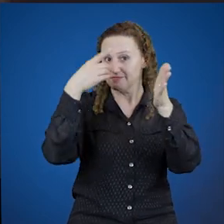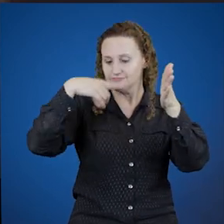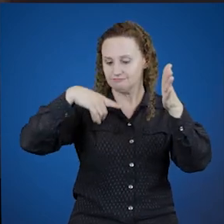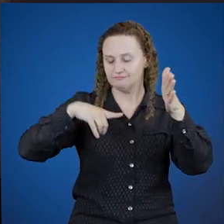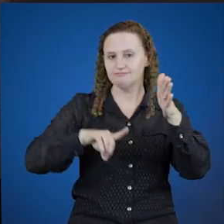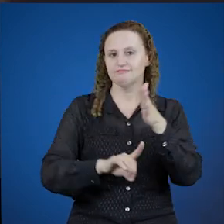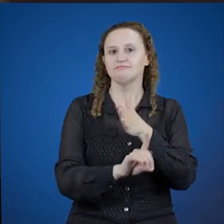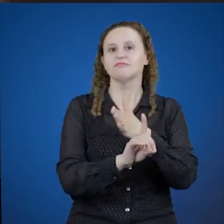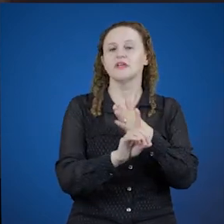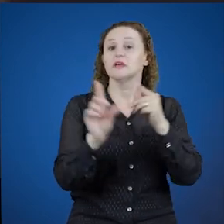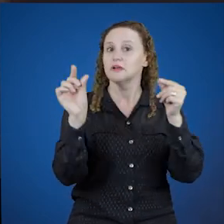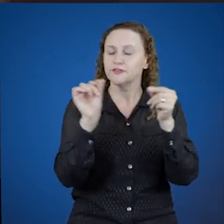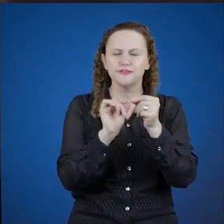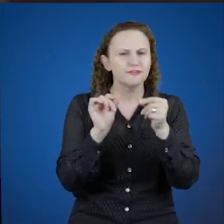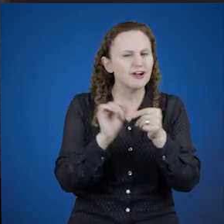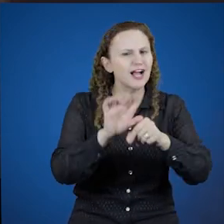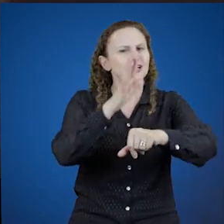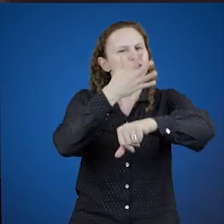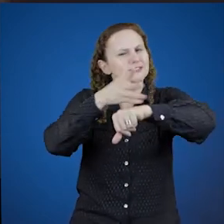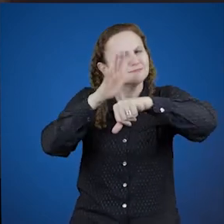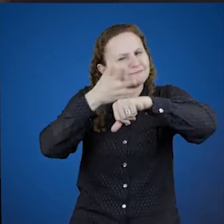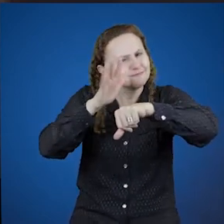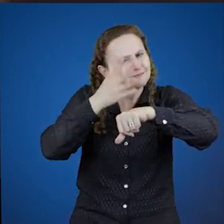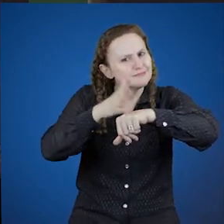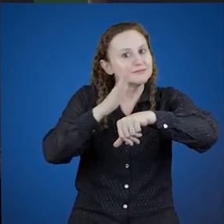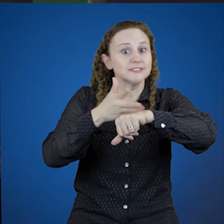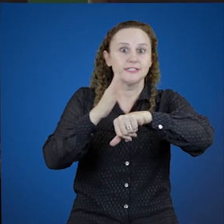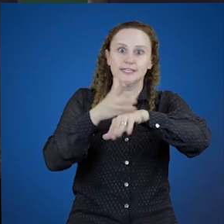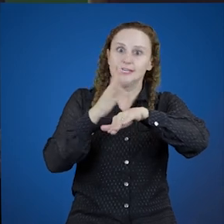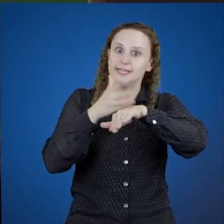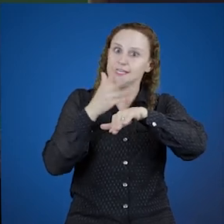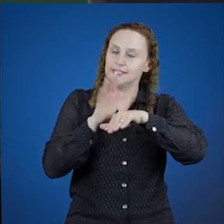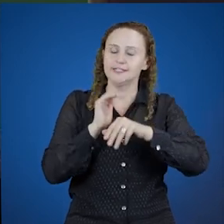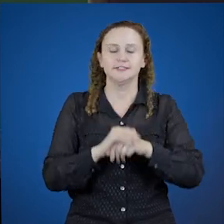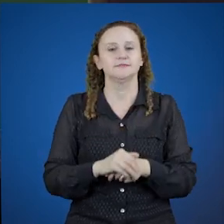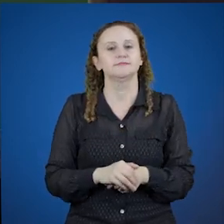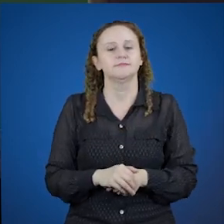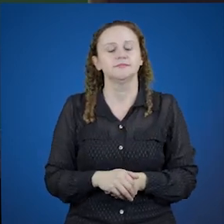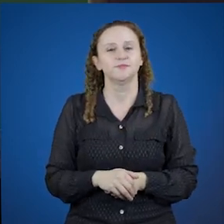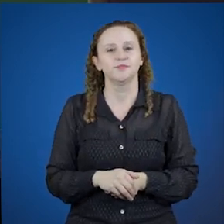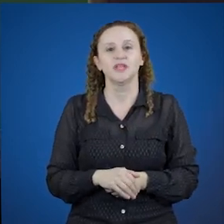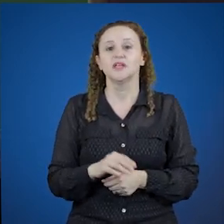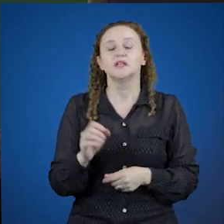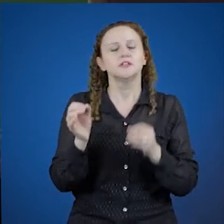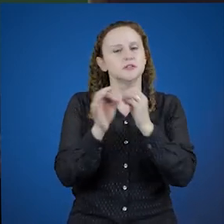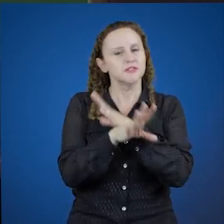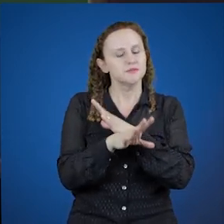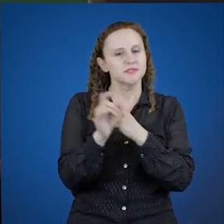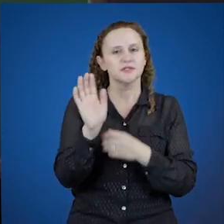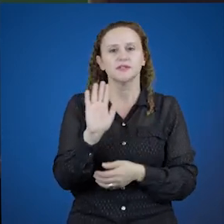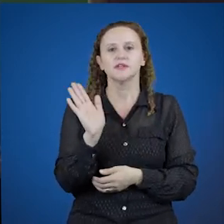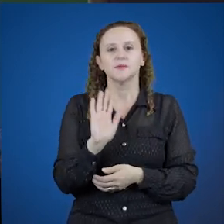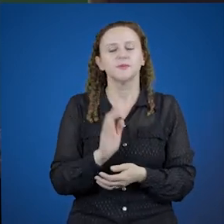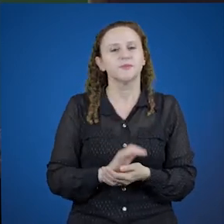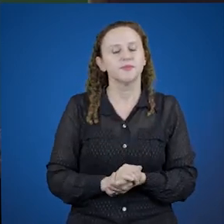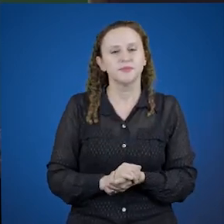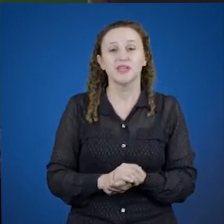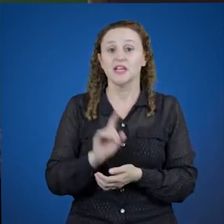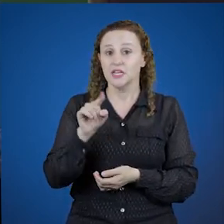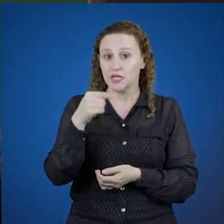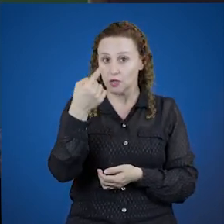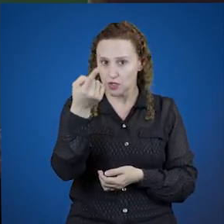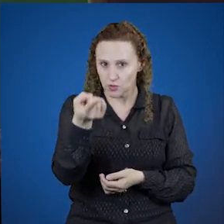surgiram que o aluno faça que treine isso então pessoal concluímos aqui no próximo